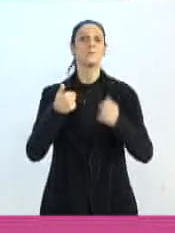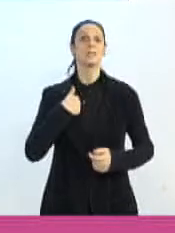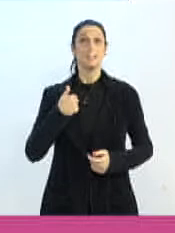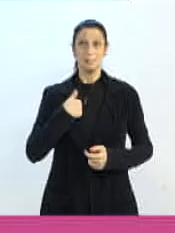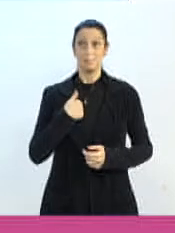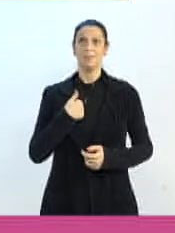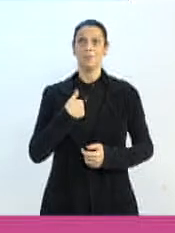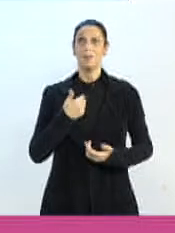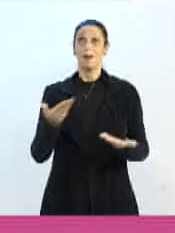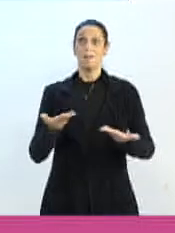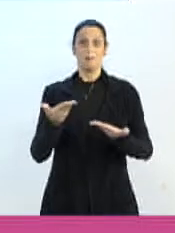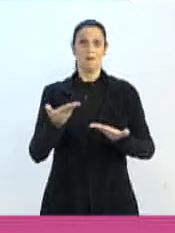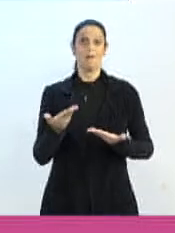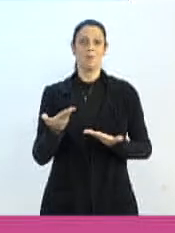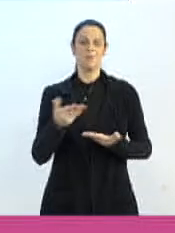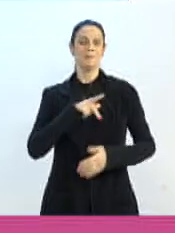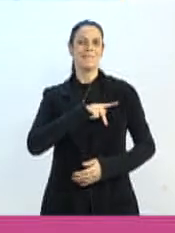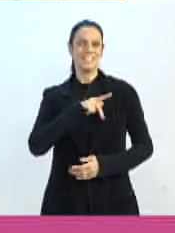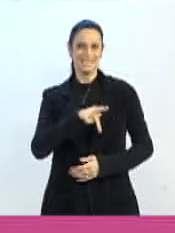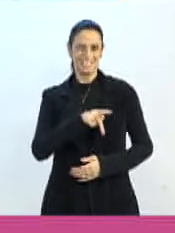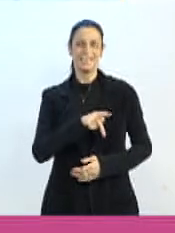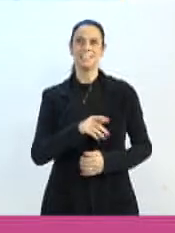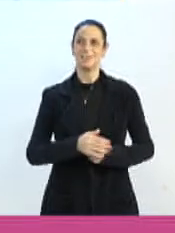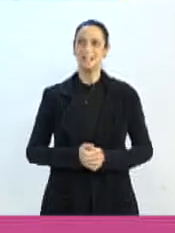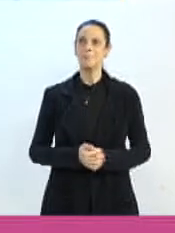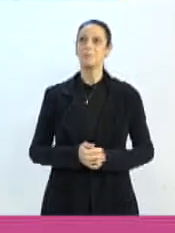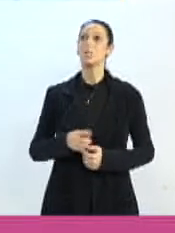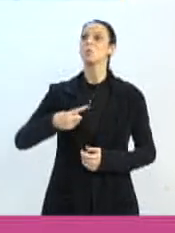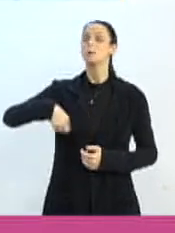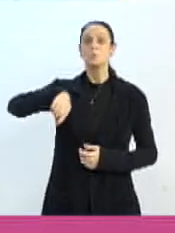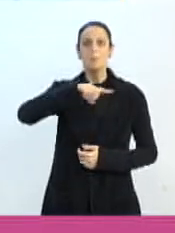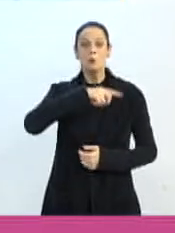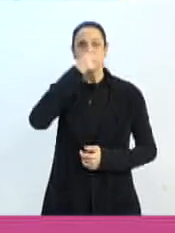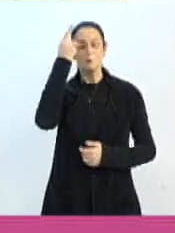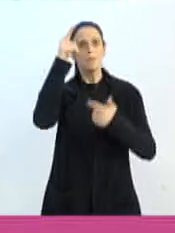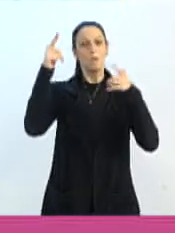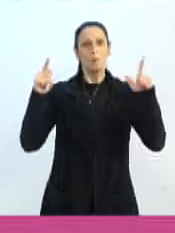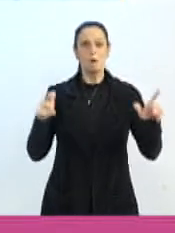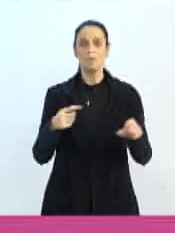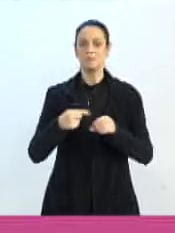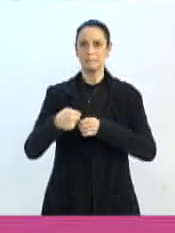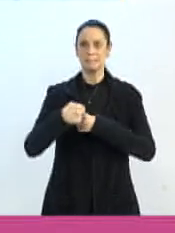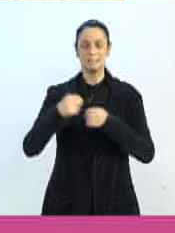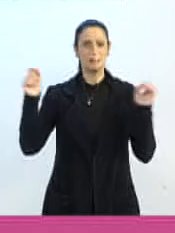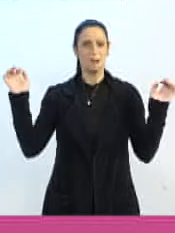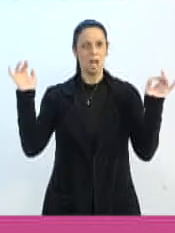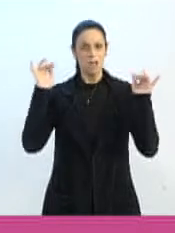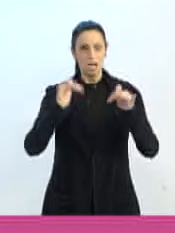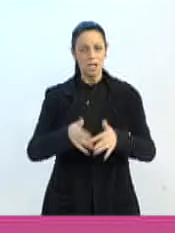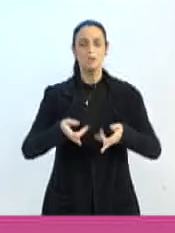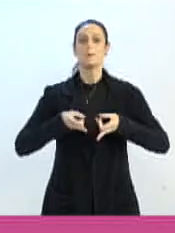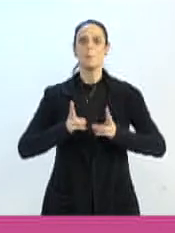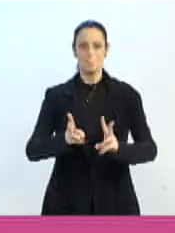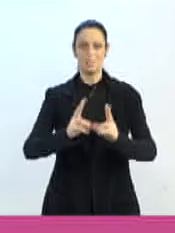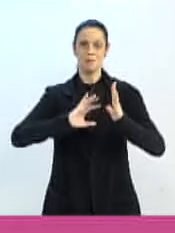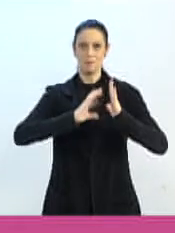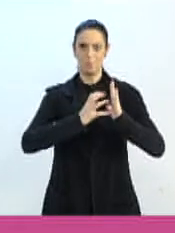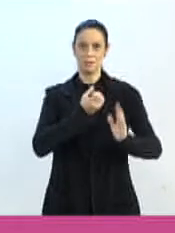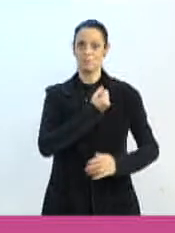todos os amigos do Podemos que estavam presentes de várias cidades catarinenses, inclusive nosso prefeito Mário